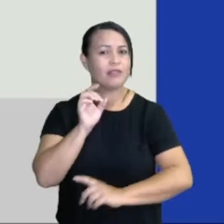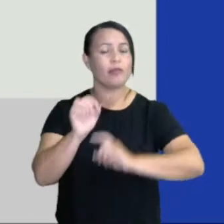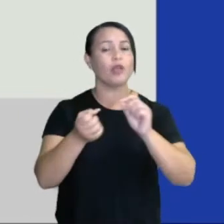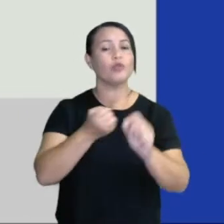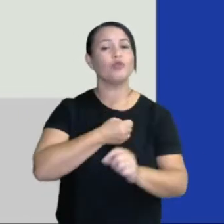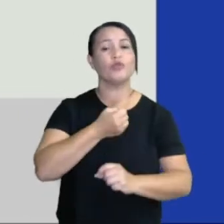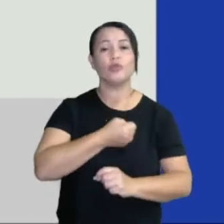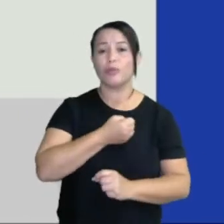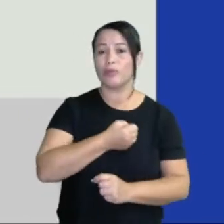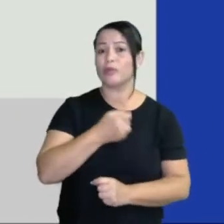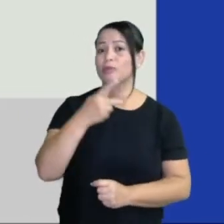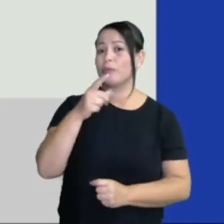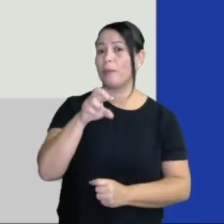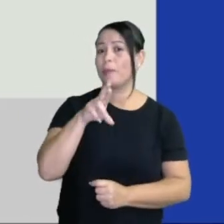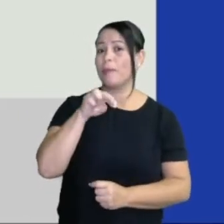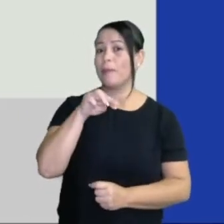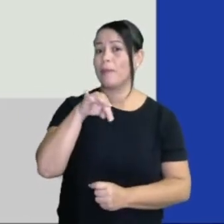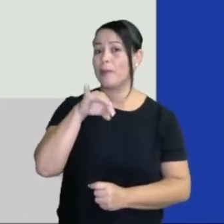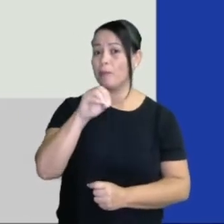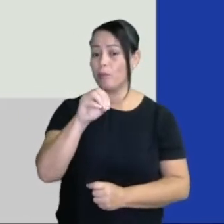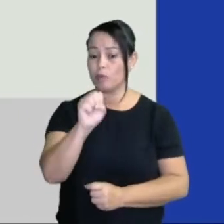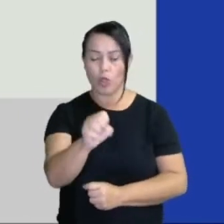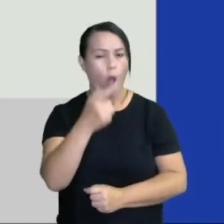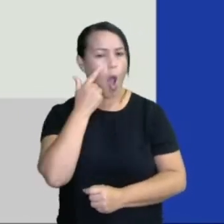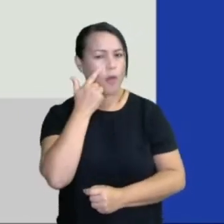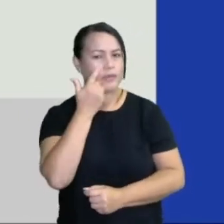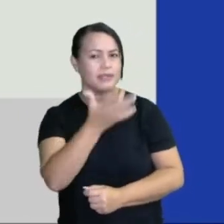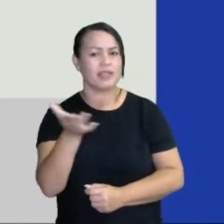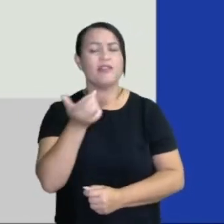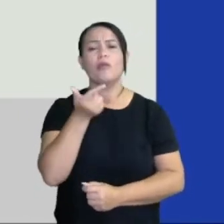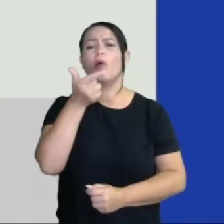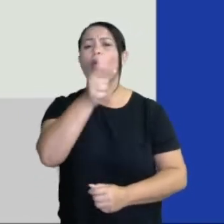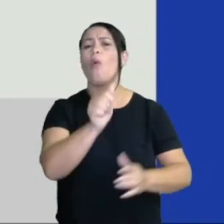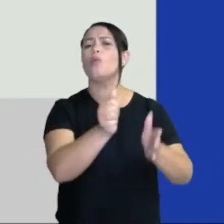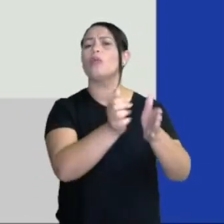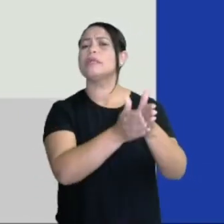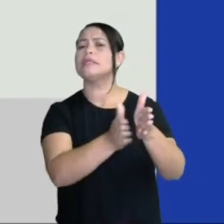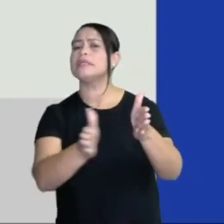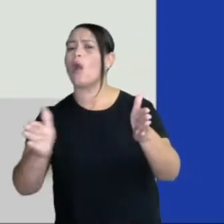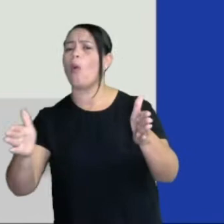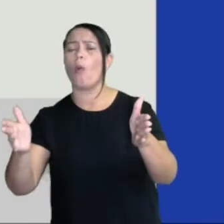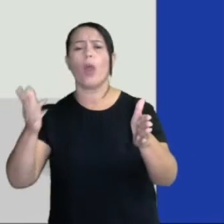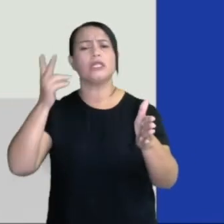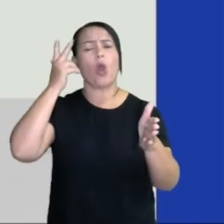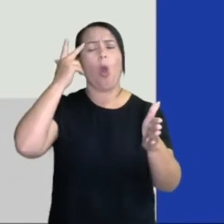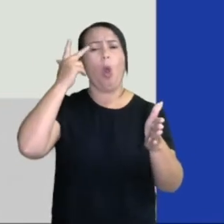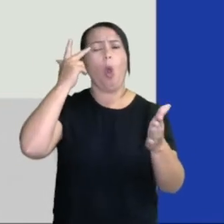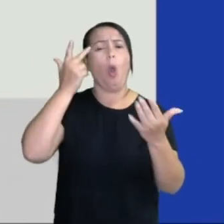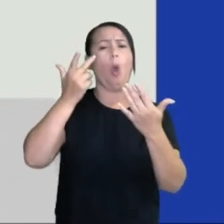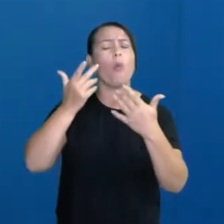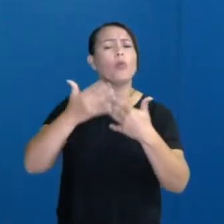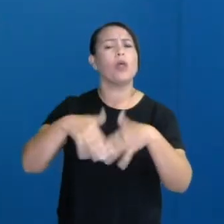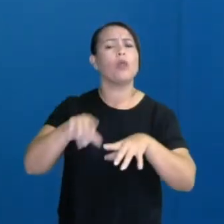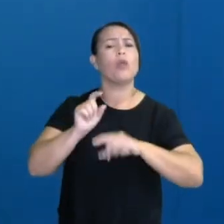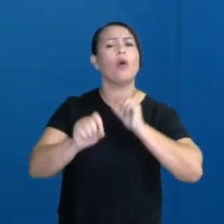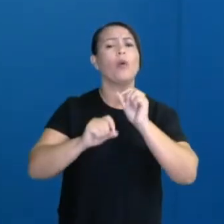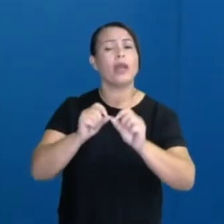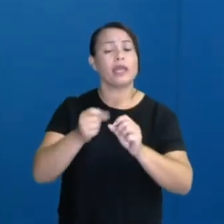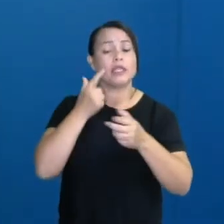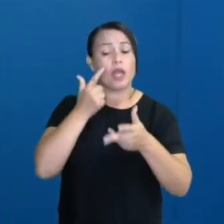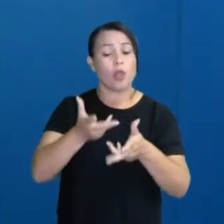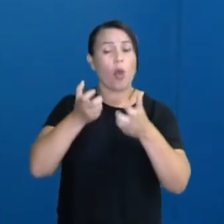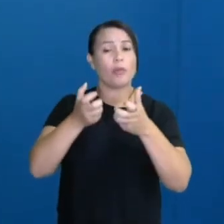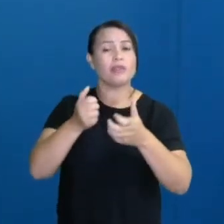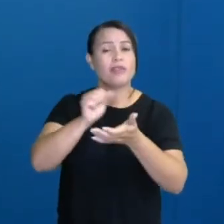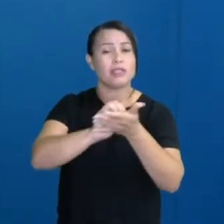pelos números primos, tá? Então, outra sequência muito comum que a gente percebe nos nossos